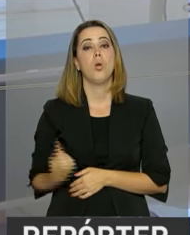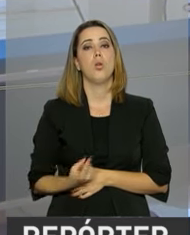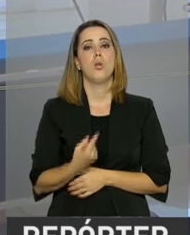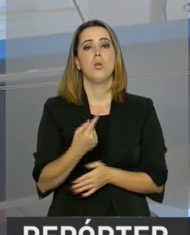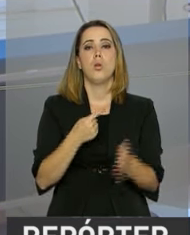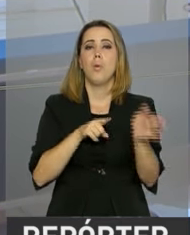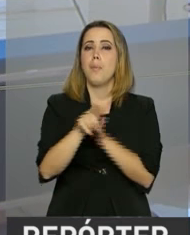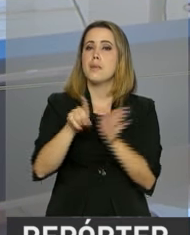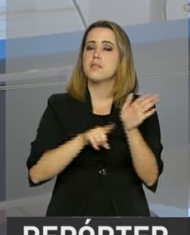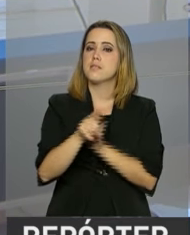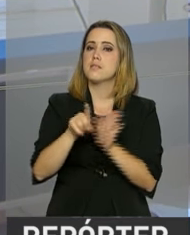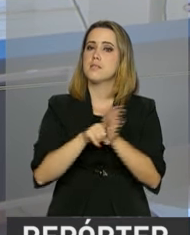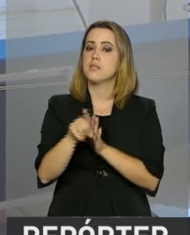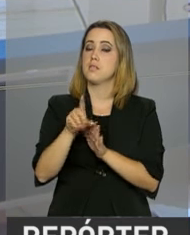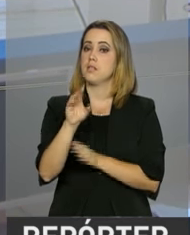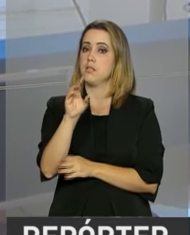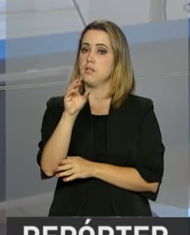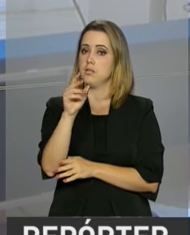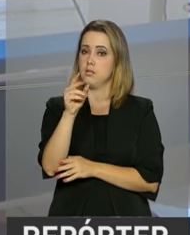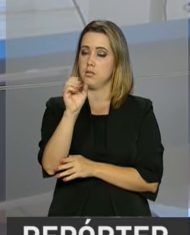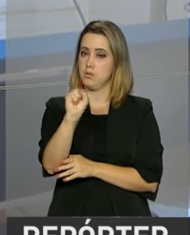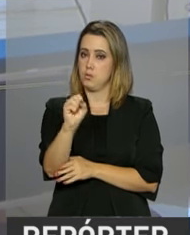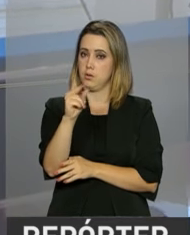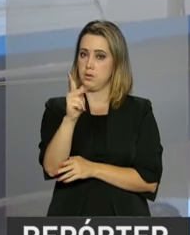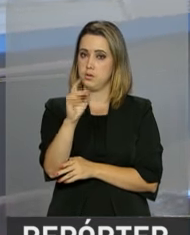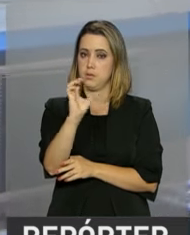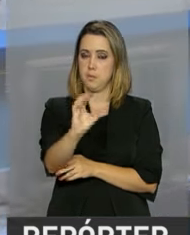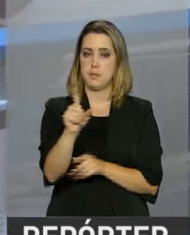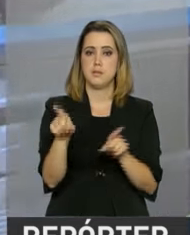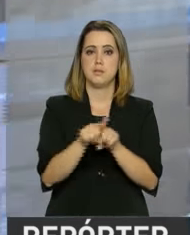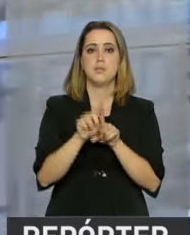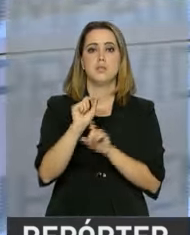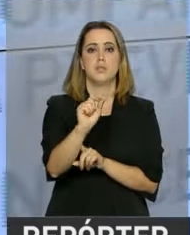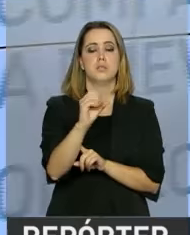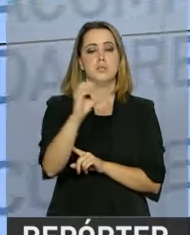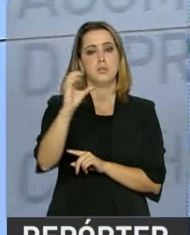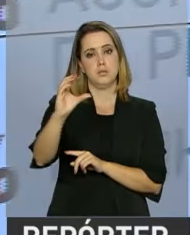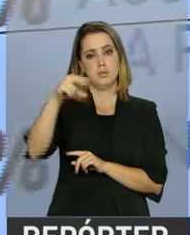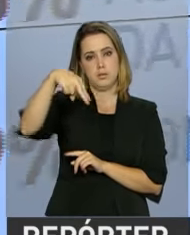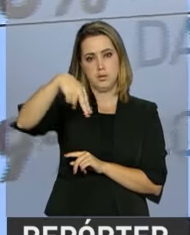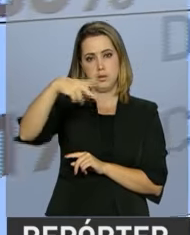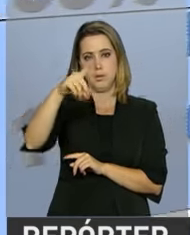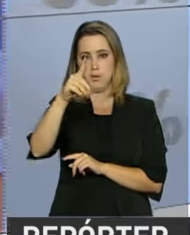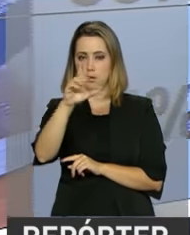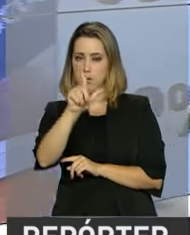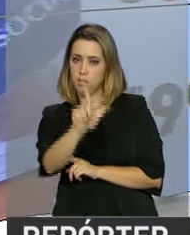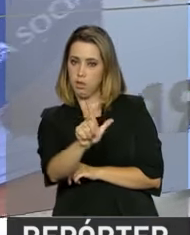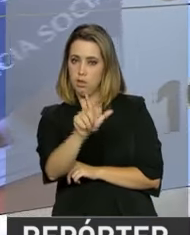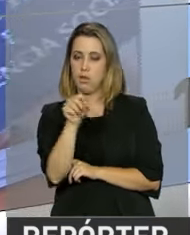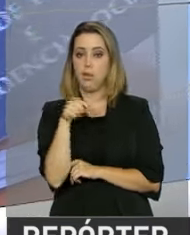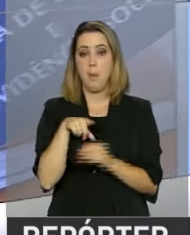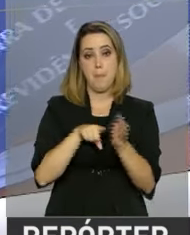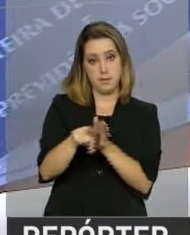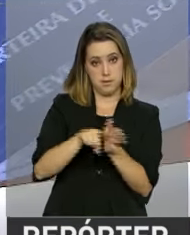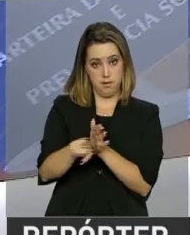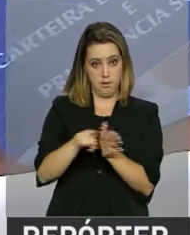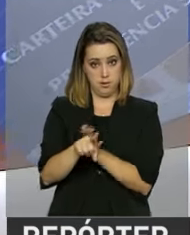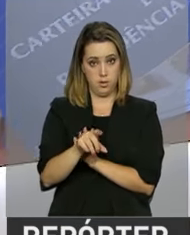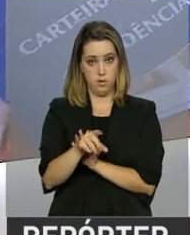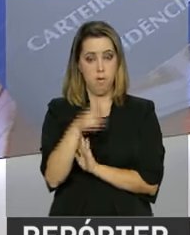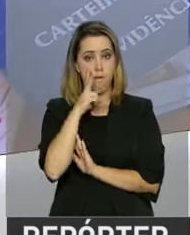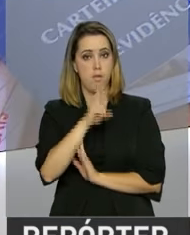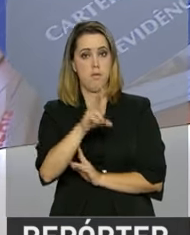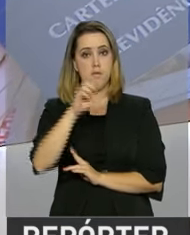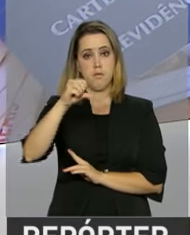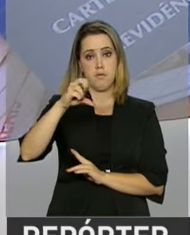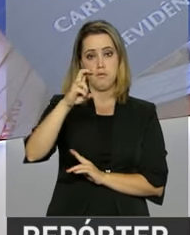Serviço de Proteção ao Crédito, SPC Brasil, e da Confederação Nacional de Dirigentes Lojistas, CNDL,